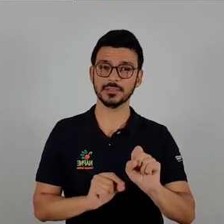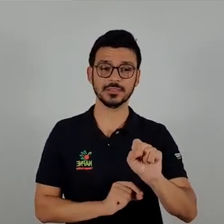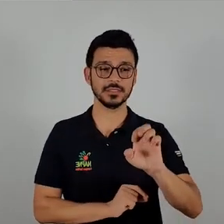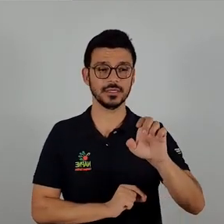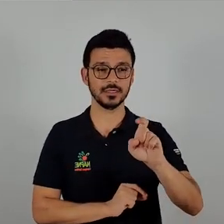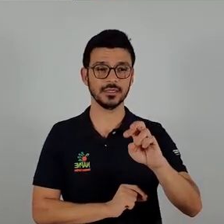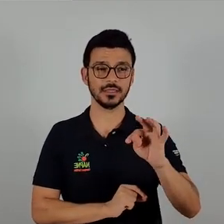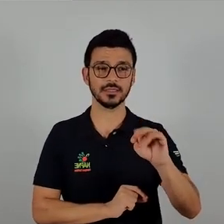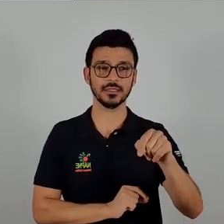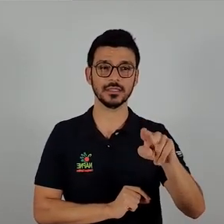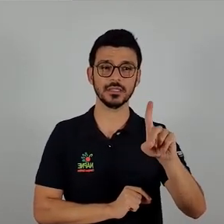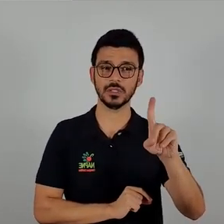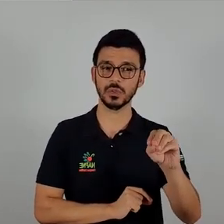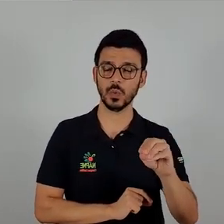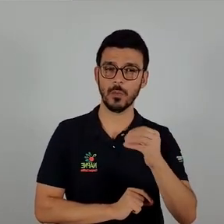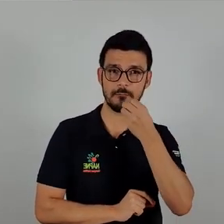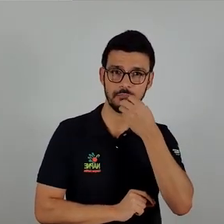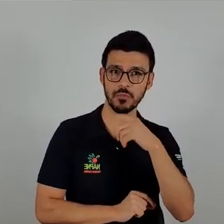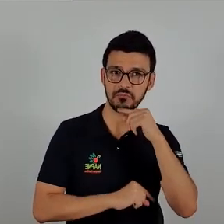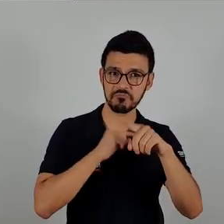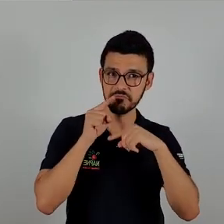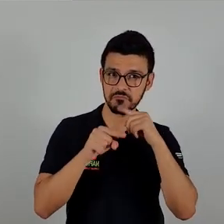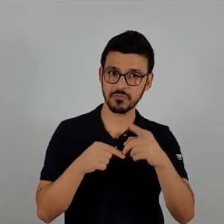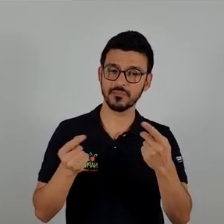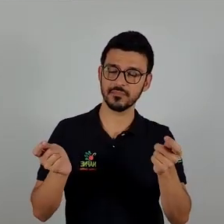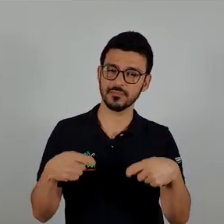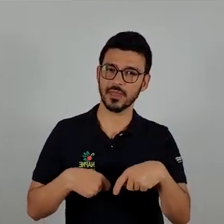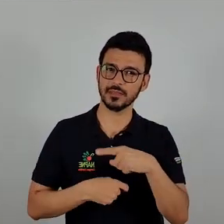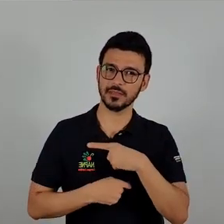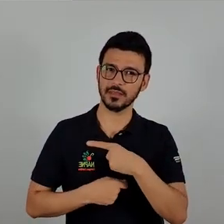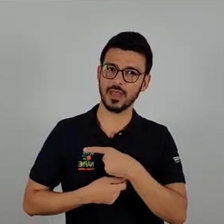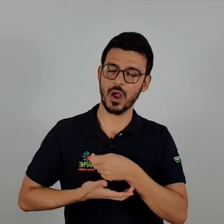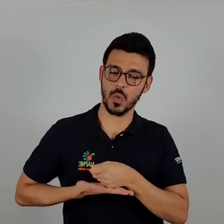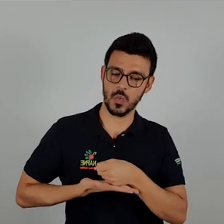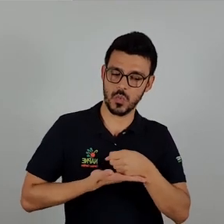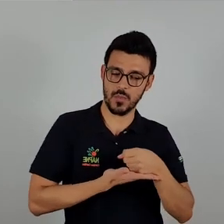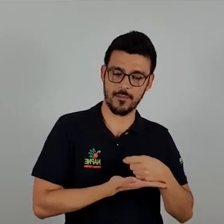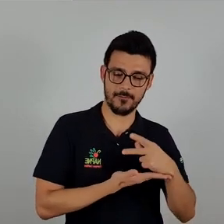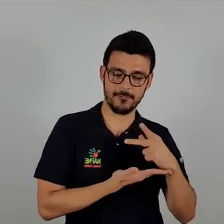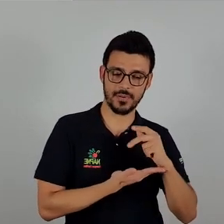órgão. Ele age no corpo todo, mas ele gosta mais do coração.